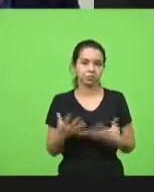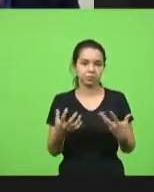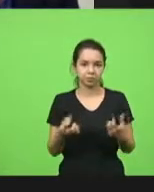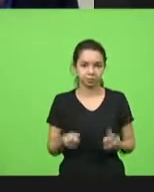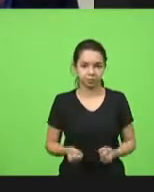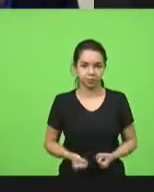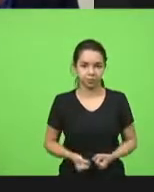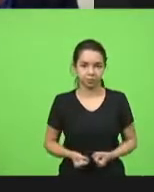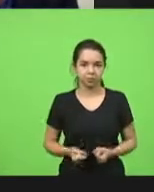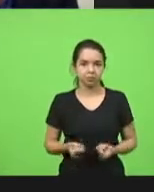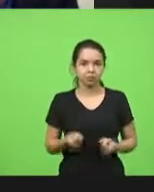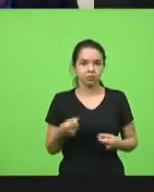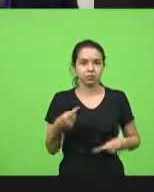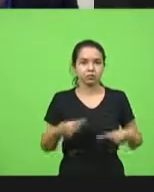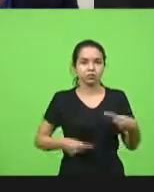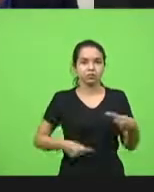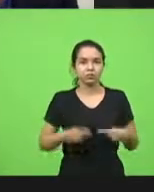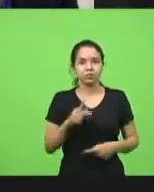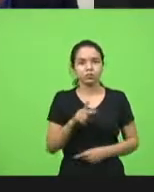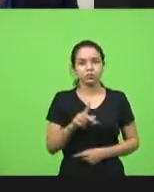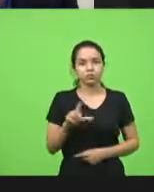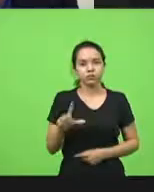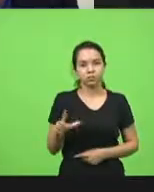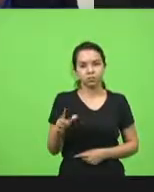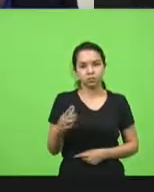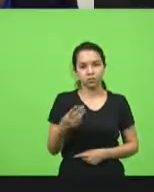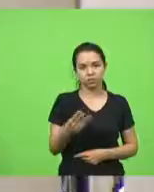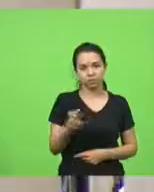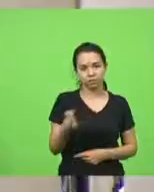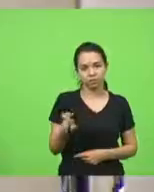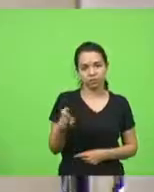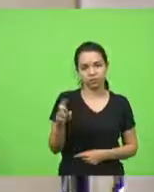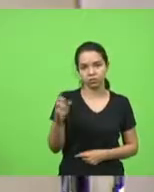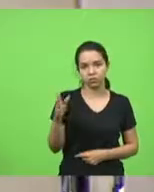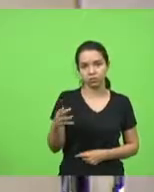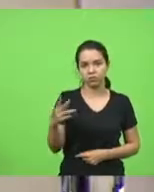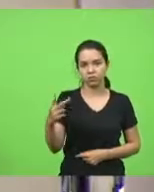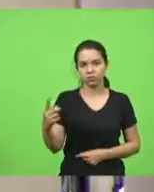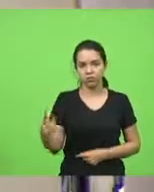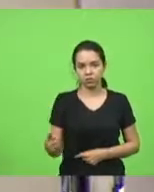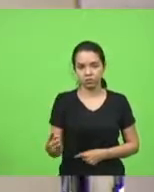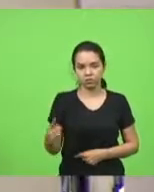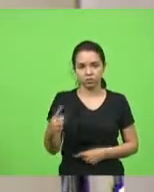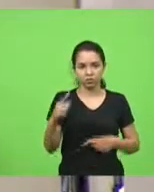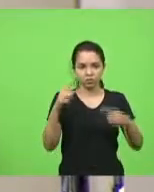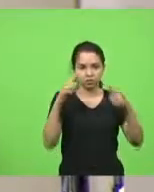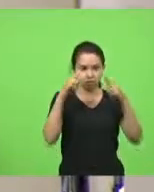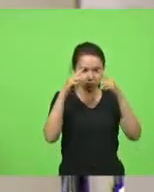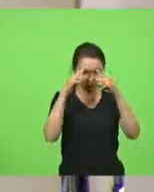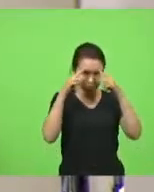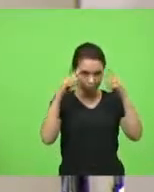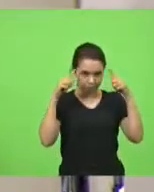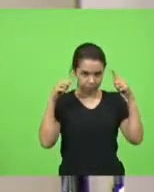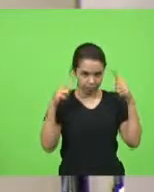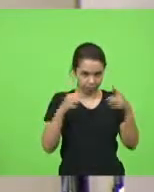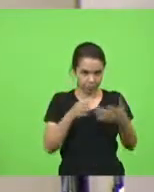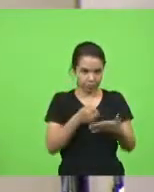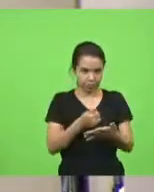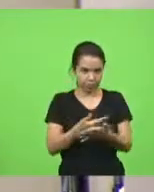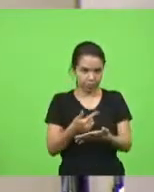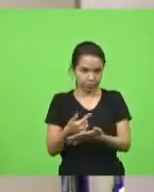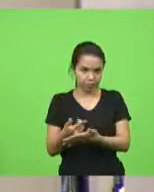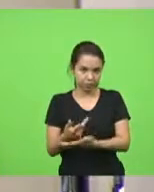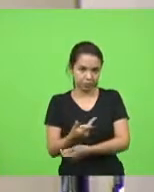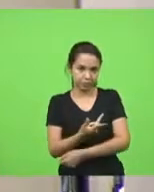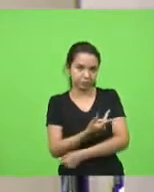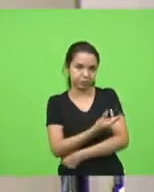Em discussão, o PL 35.1/2021... A autoria, deputado Neudi Sareta, dispõe sobre a compra e logística para aplicação de vacinas